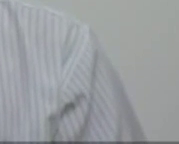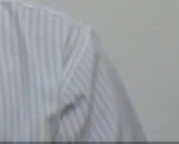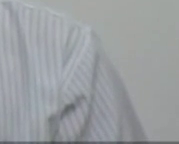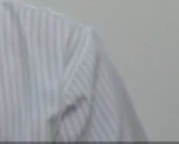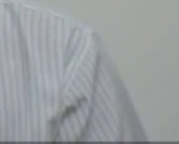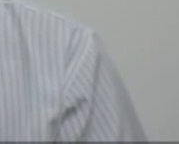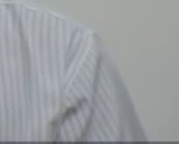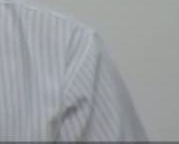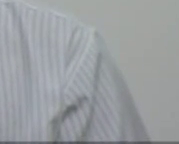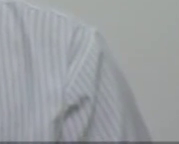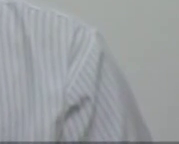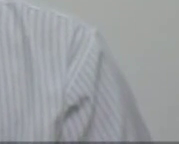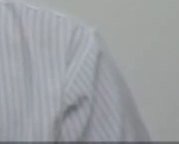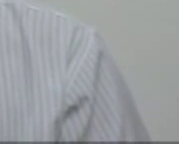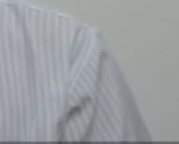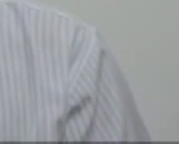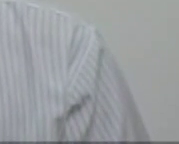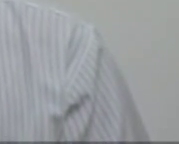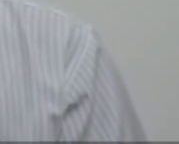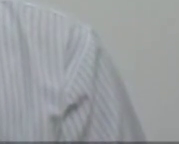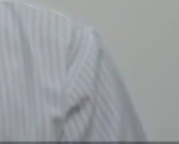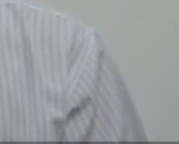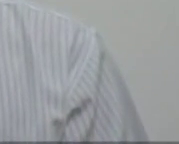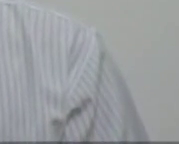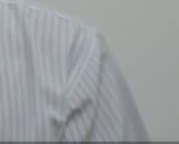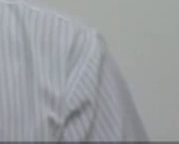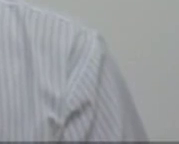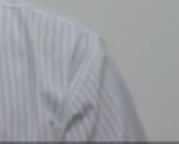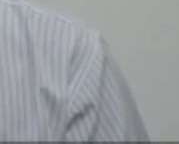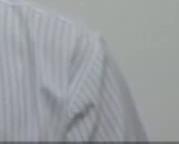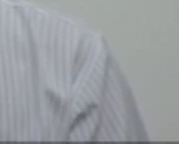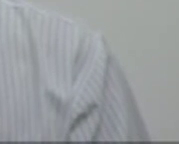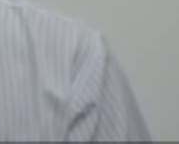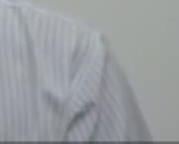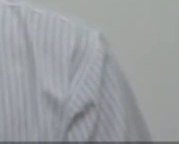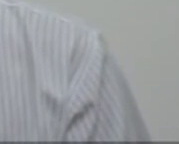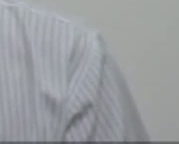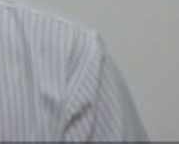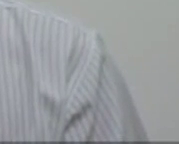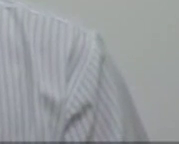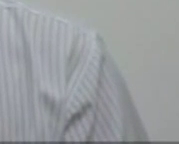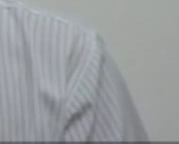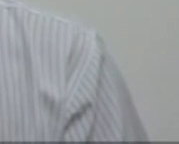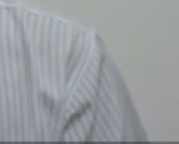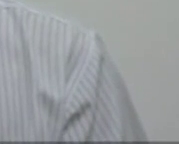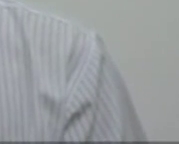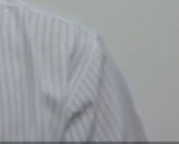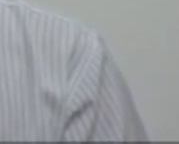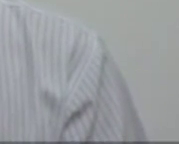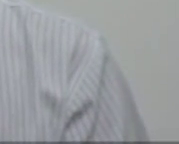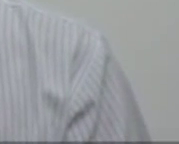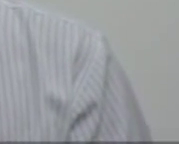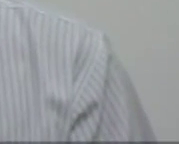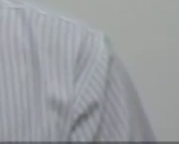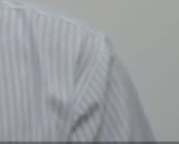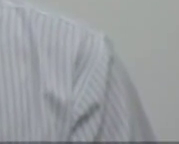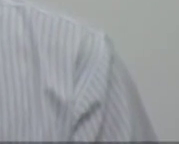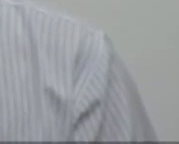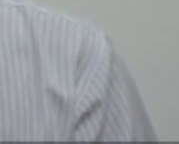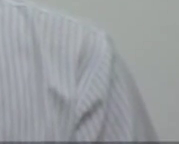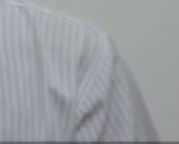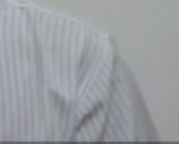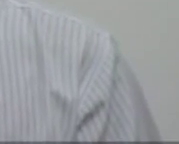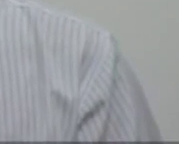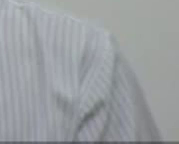O trabalho é necessário para adequação à política nacional de assistência. Tem uma